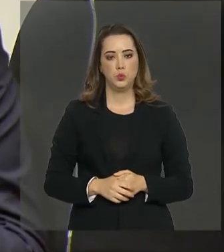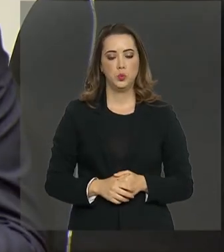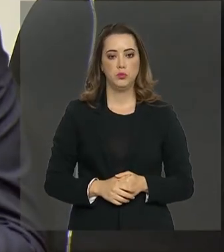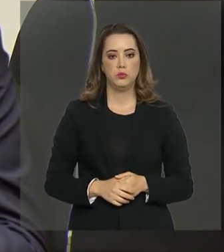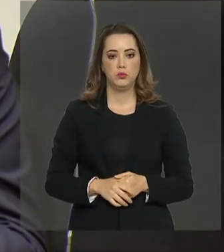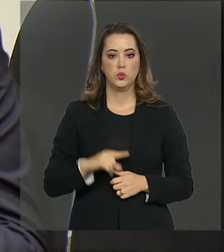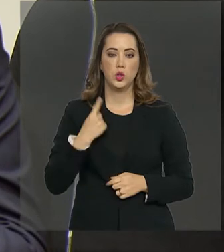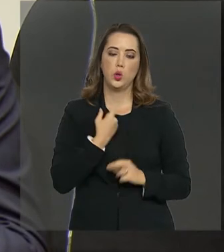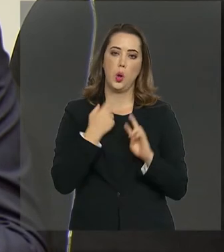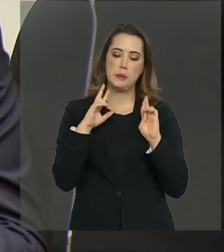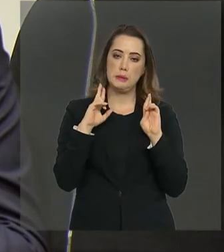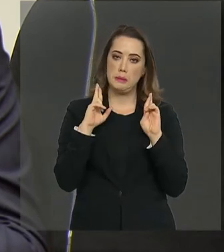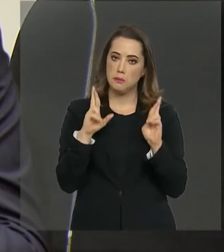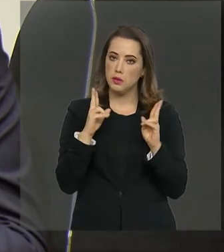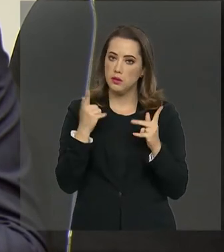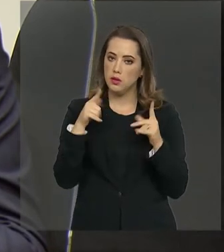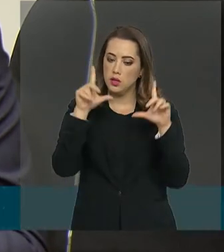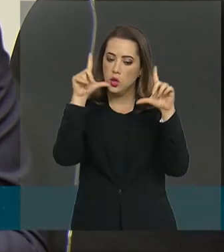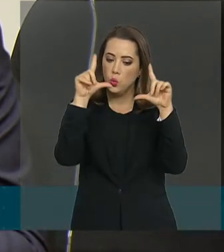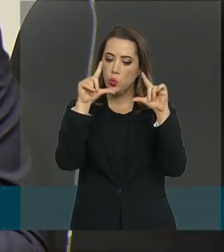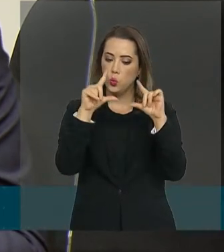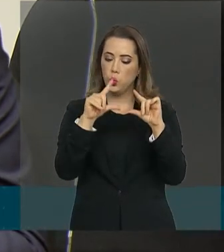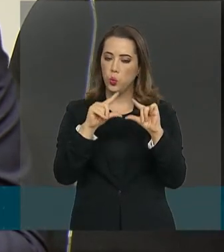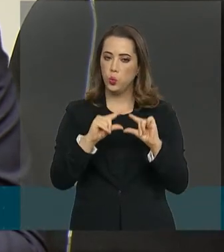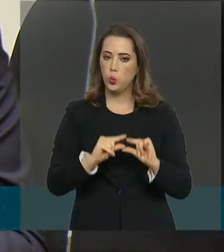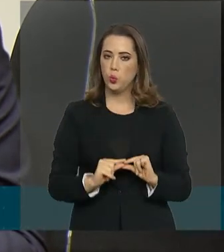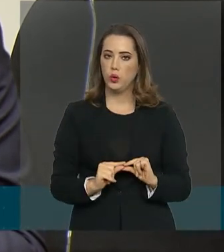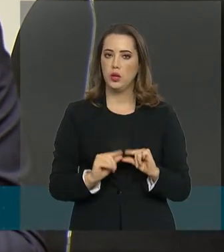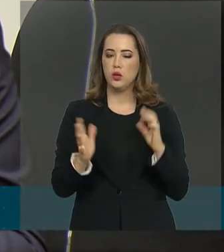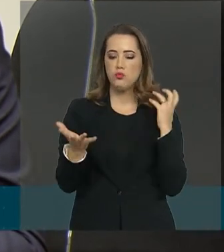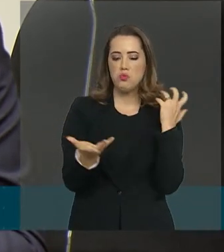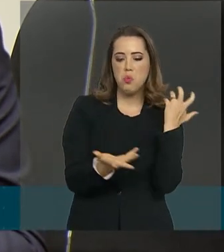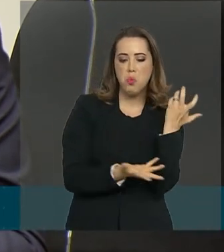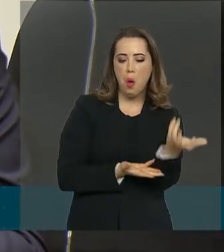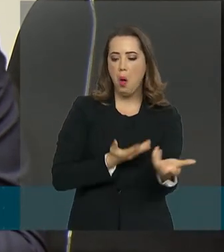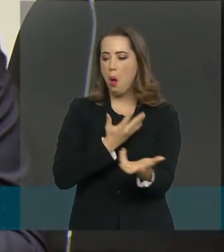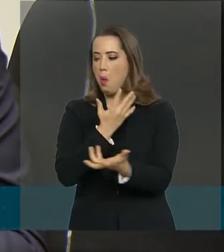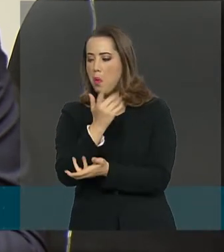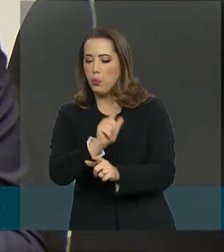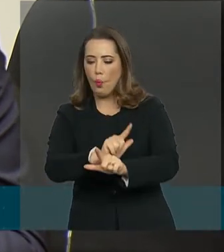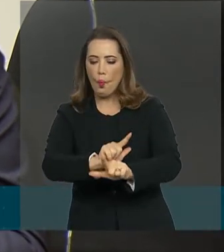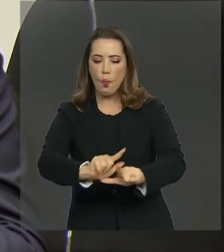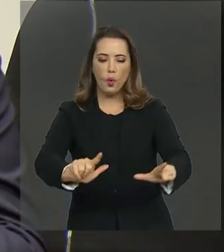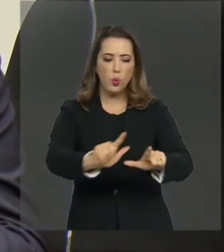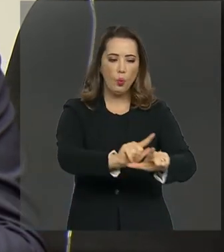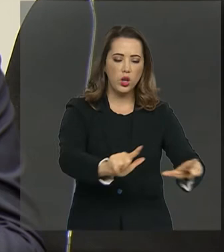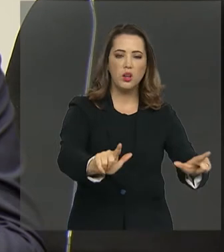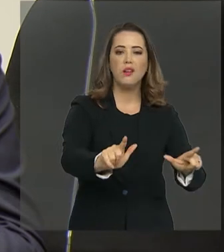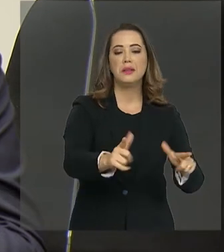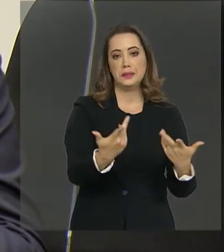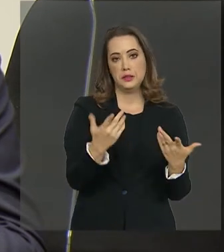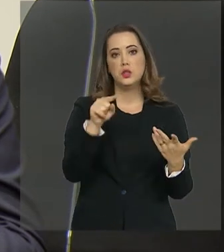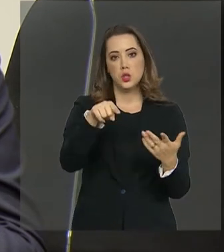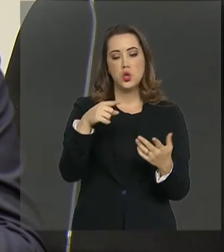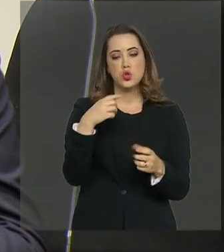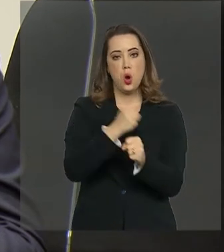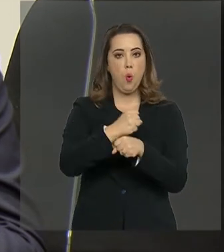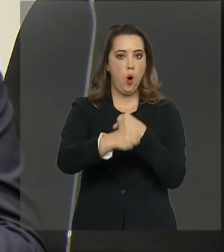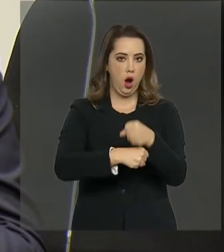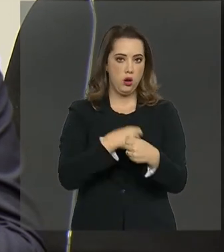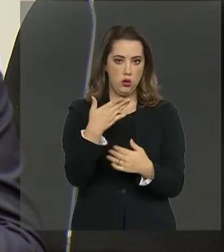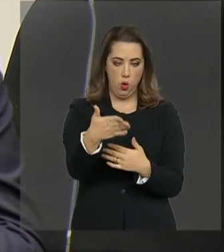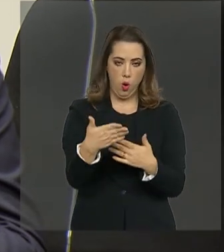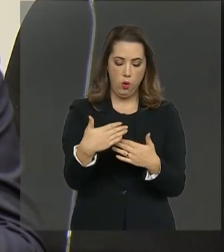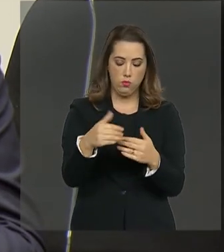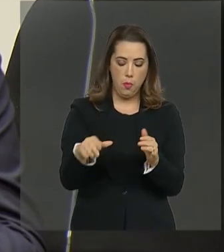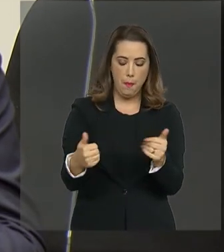Nossa expectativa é reduzir o desmatamento ilegal da Amazônia já para o próximo PRODES, no próximo ano,